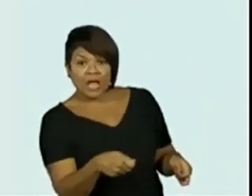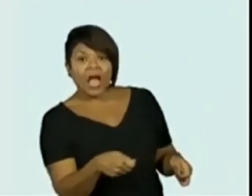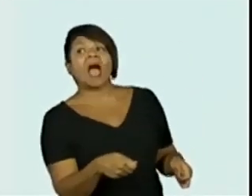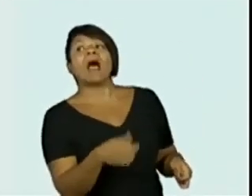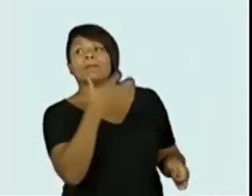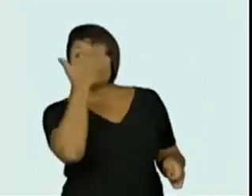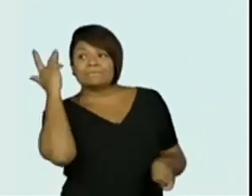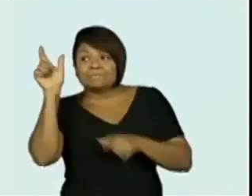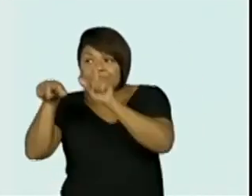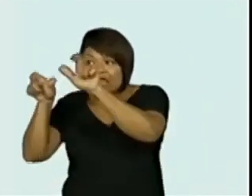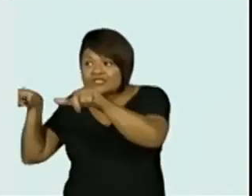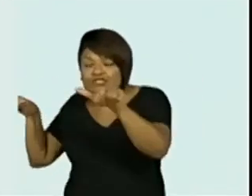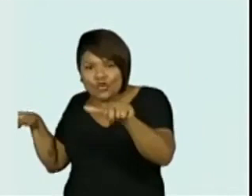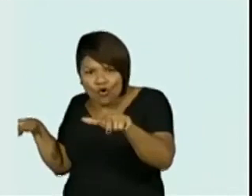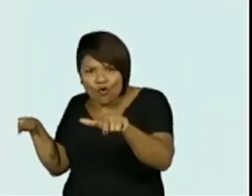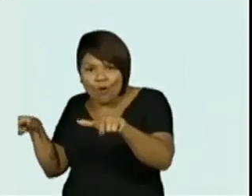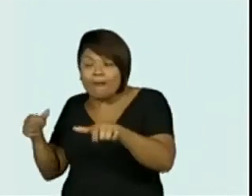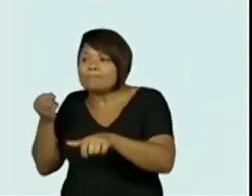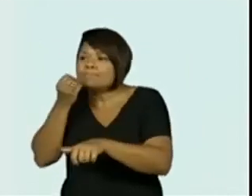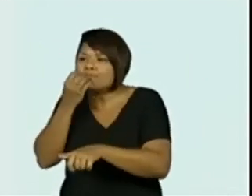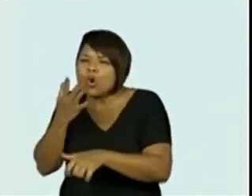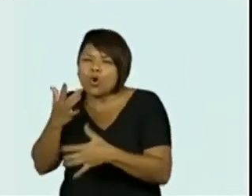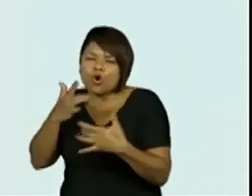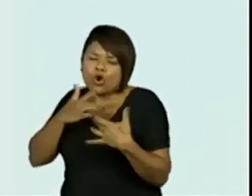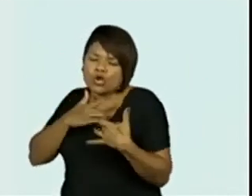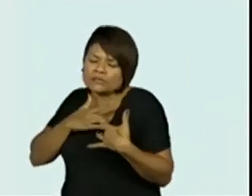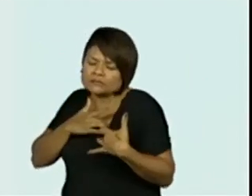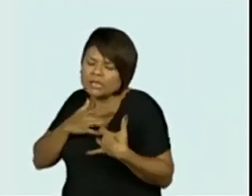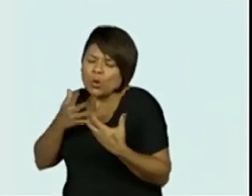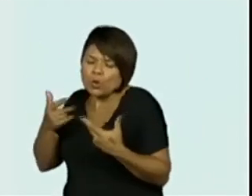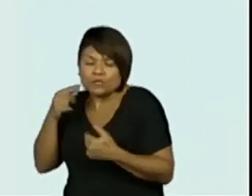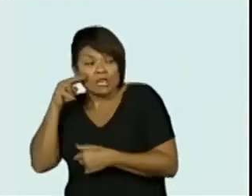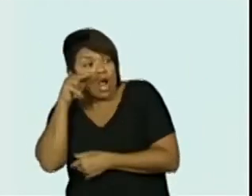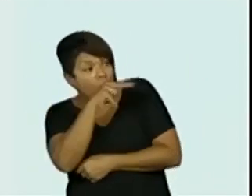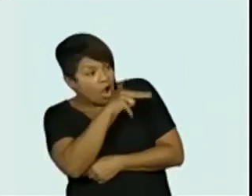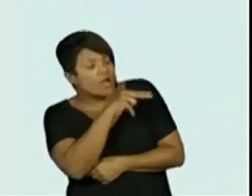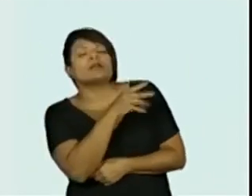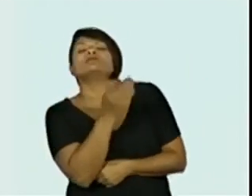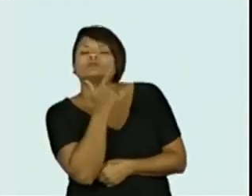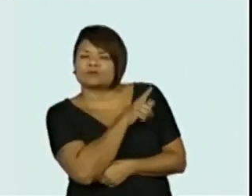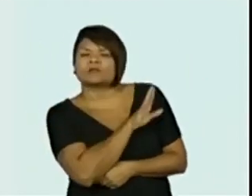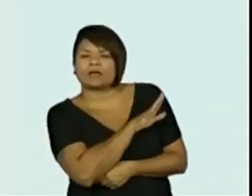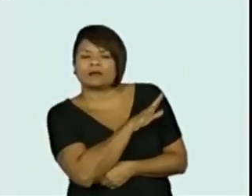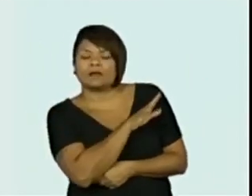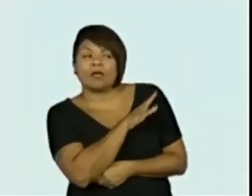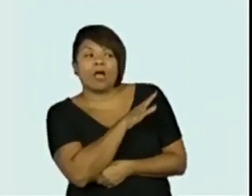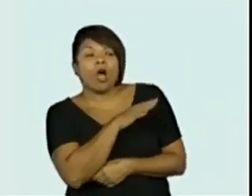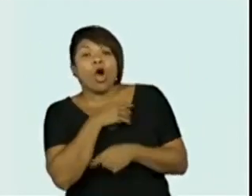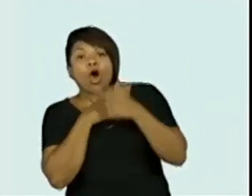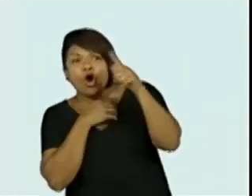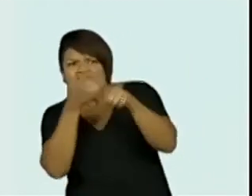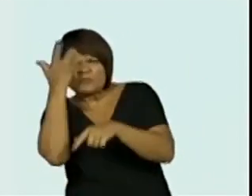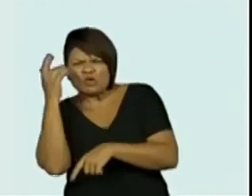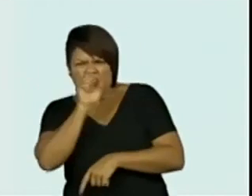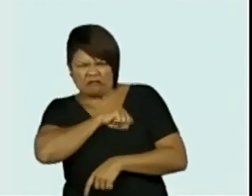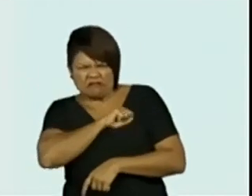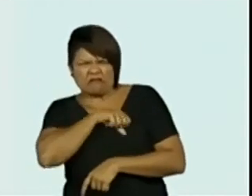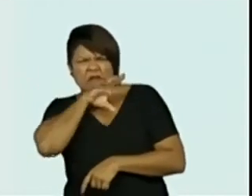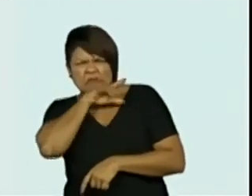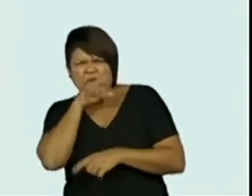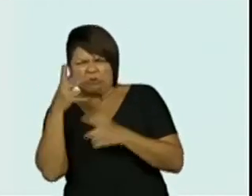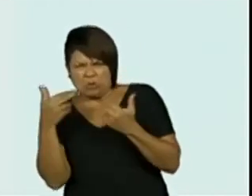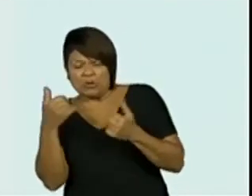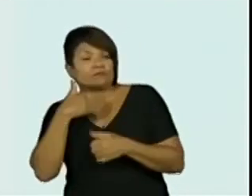para os maus, orgulhosos e avarentos. Doralice se assustou um pouco, mas logo passou.